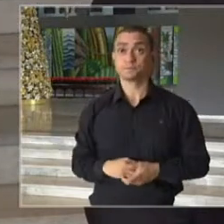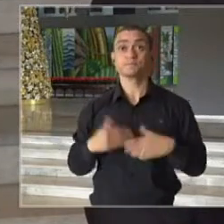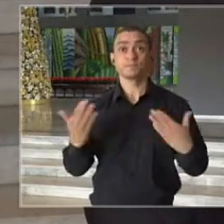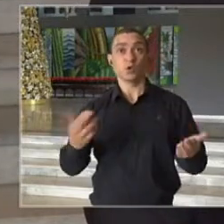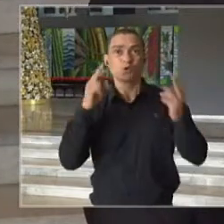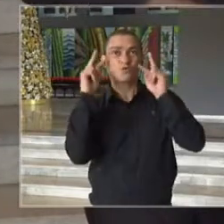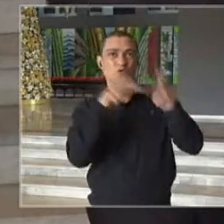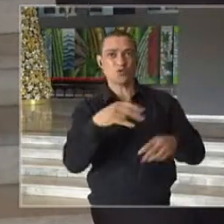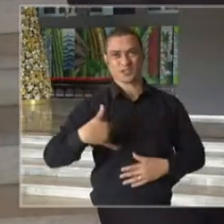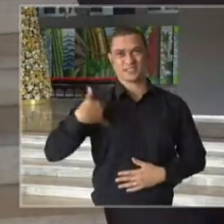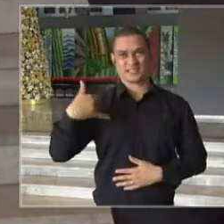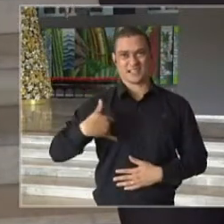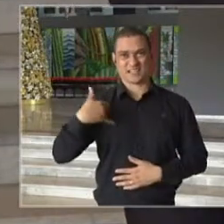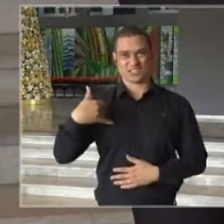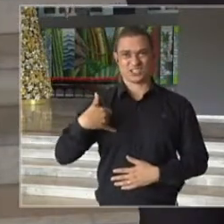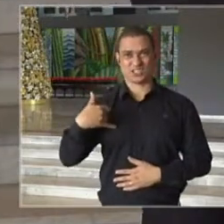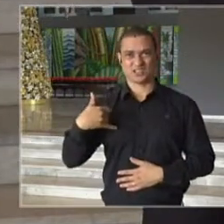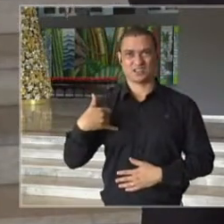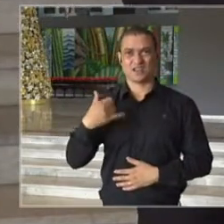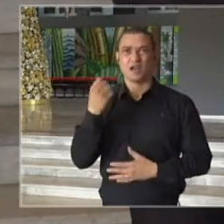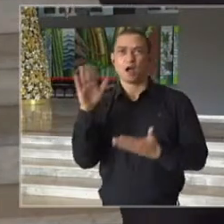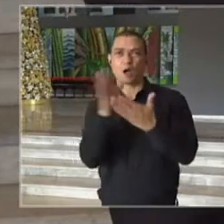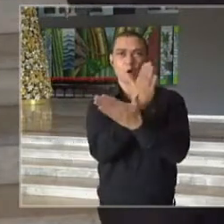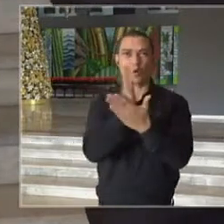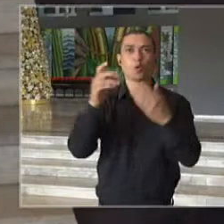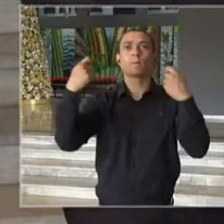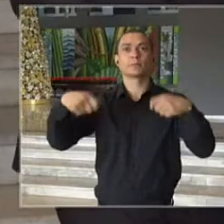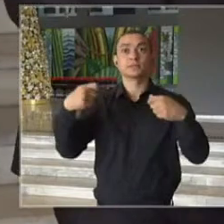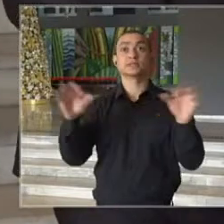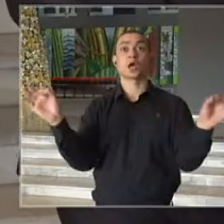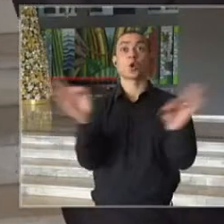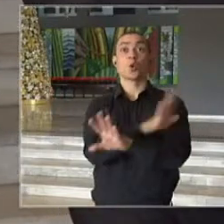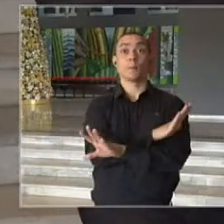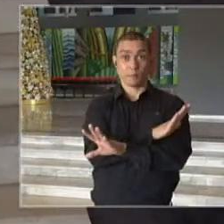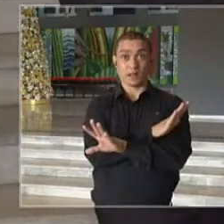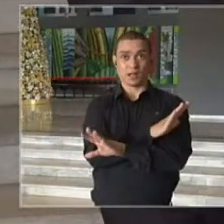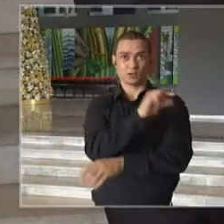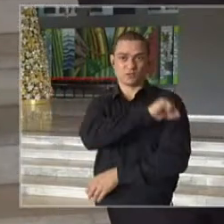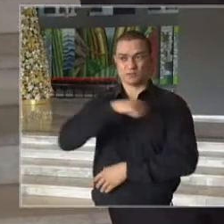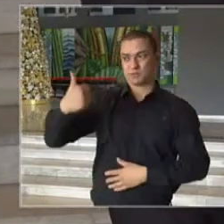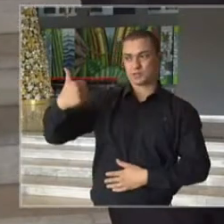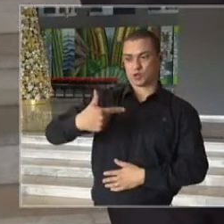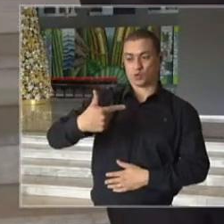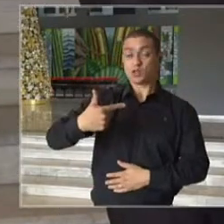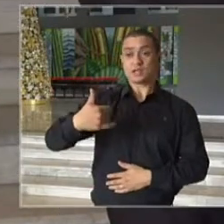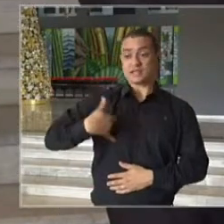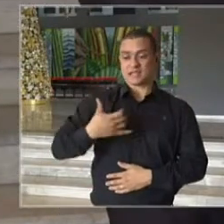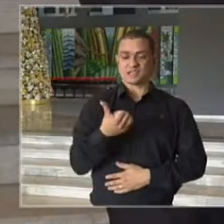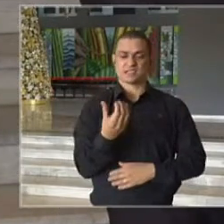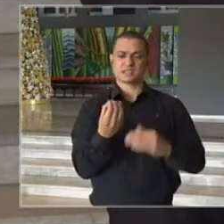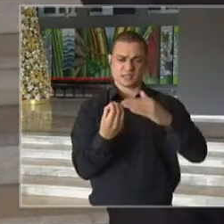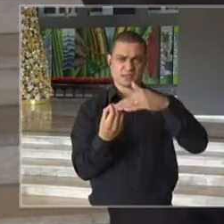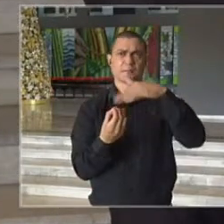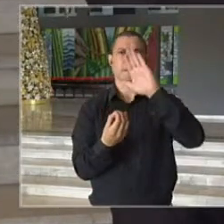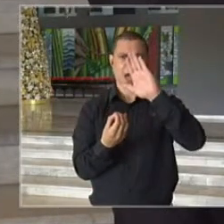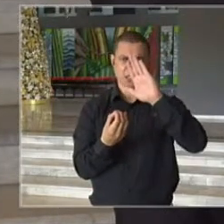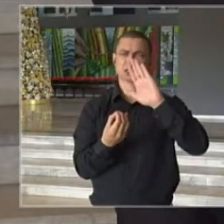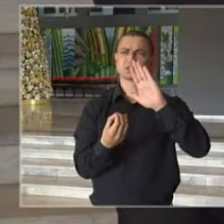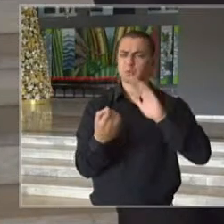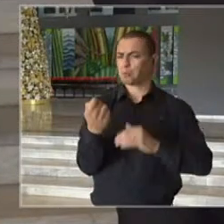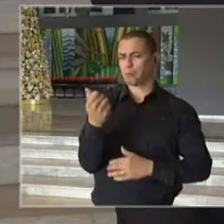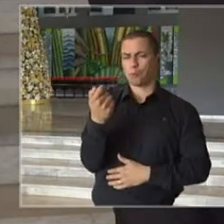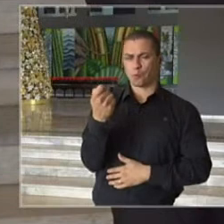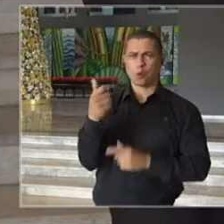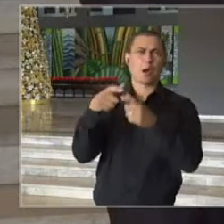para as faixas etárias que ainda precisam completar esse esquema vacinal, acima de 60 anos, a gente tem um público